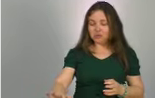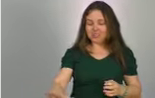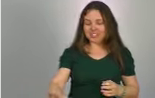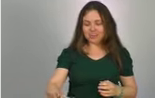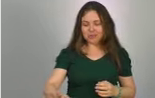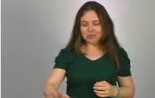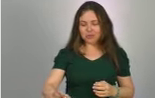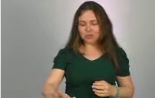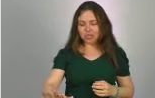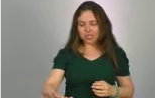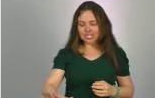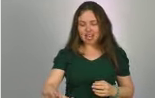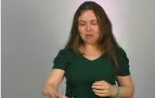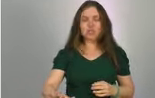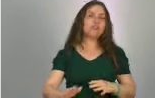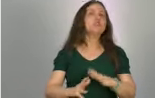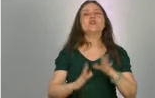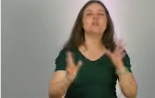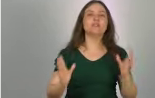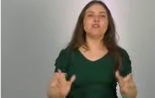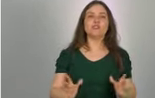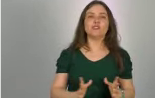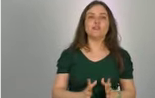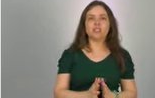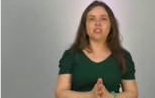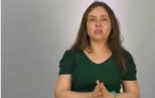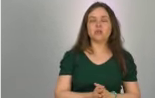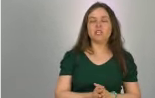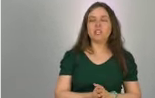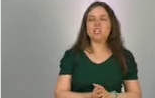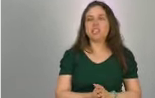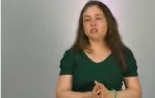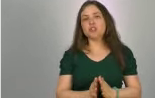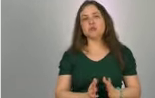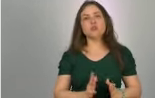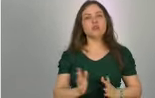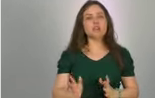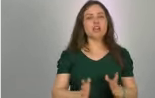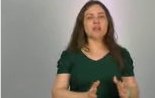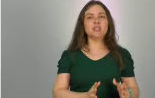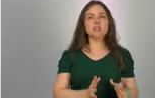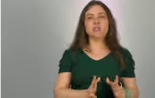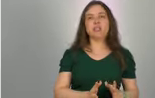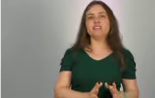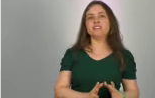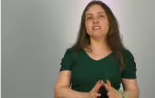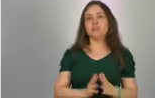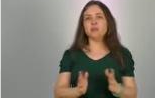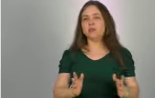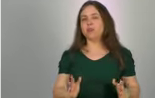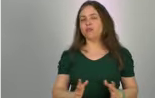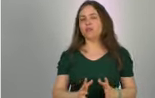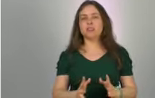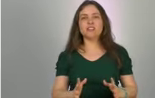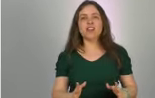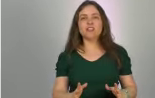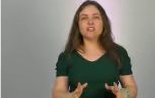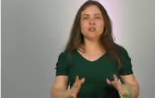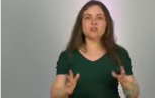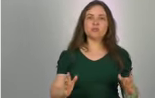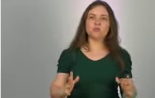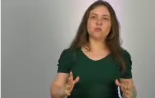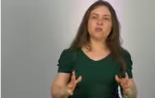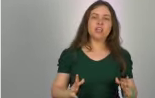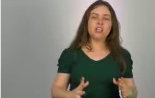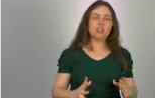parecer muito estranho a gente utilizar mas foi a solução que nós encontramos e aí nós temos algumas ferramentas bem simples bem